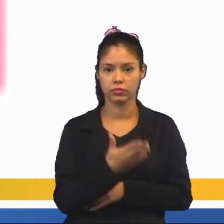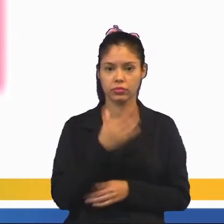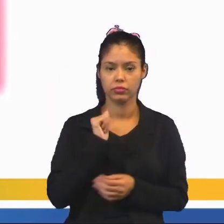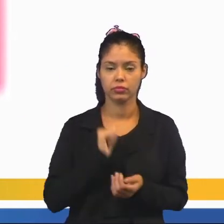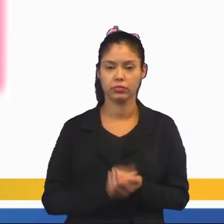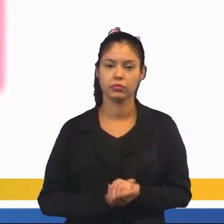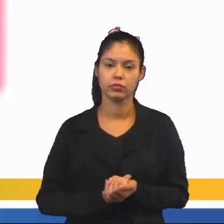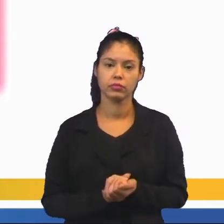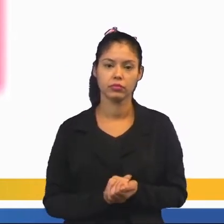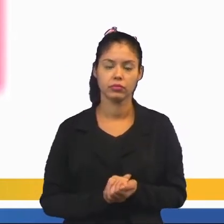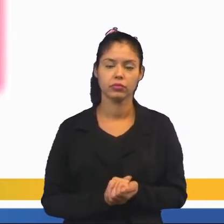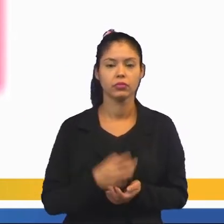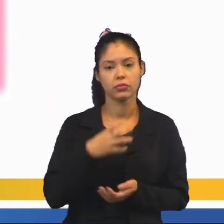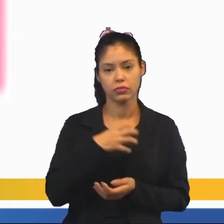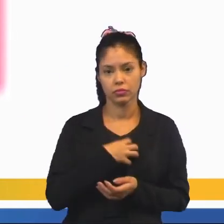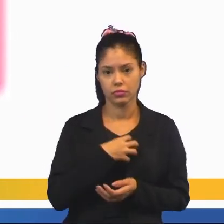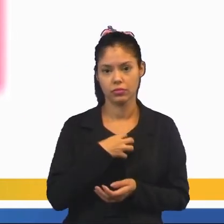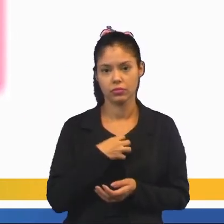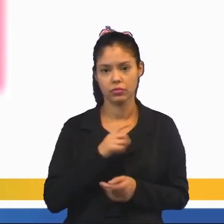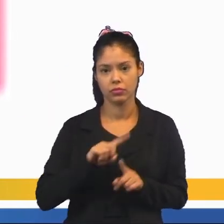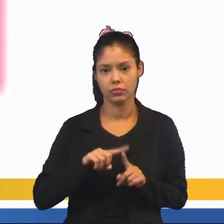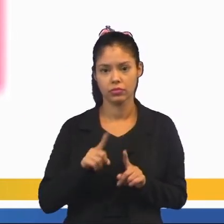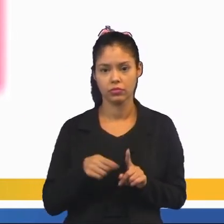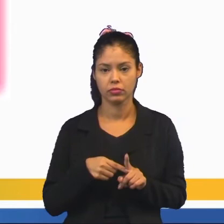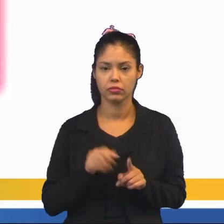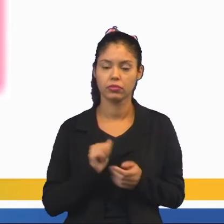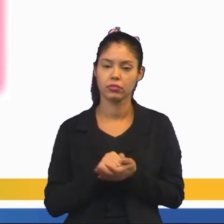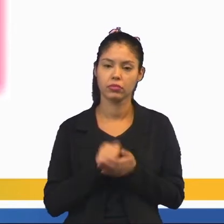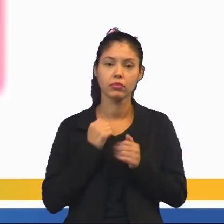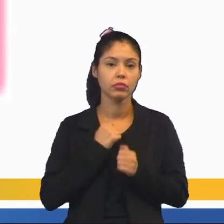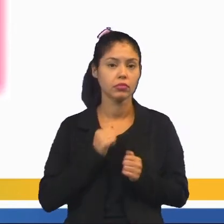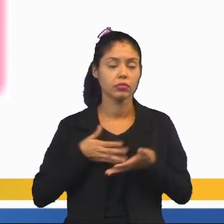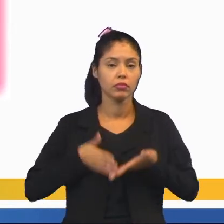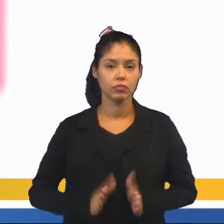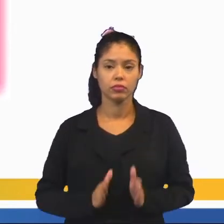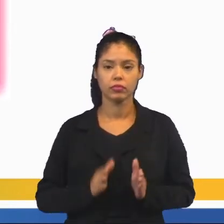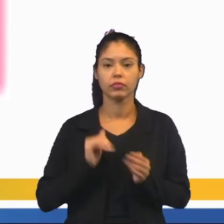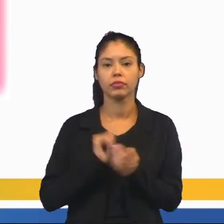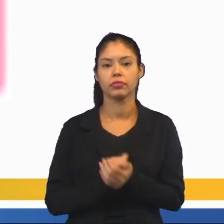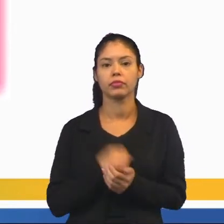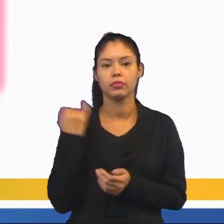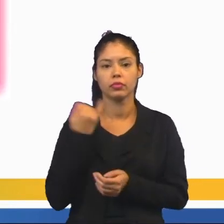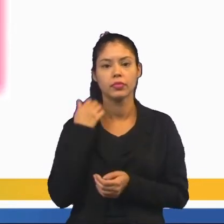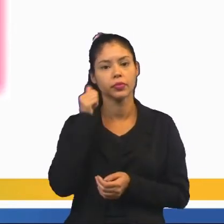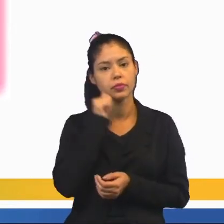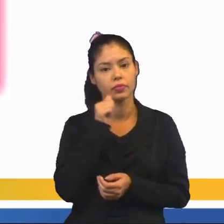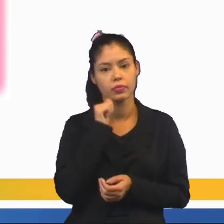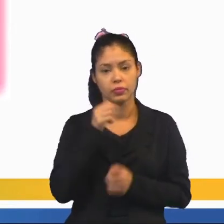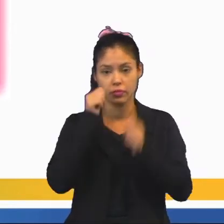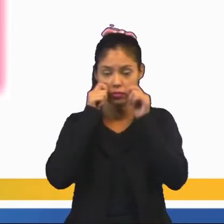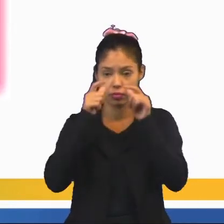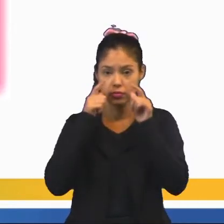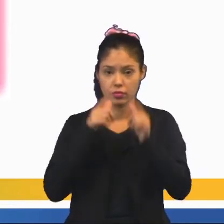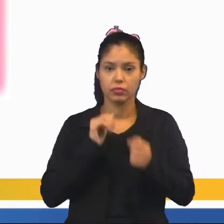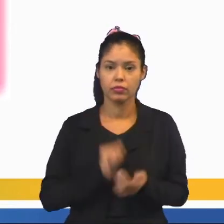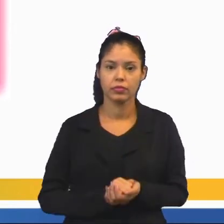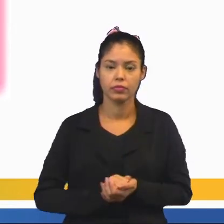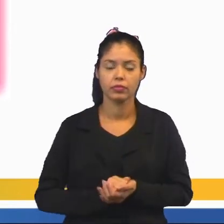contato direto com a lesão no momento do parto. É importante que a mulher esteja